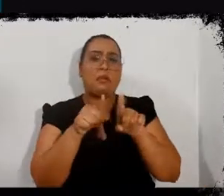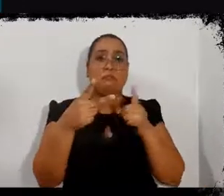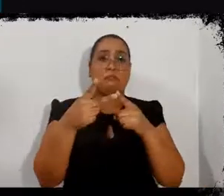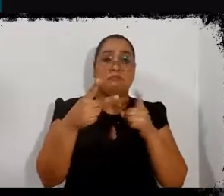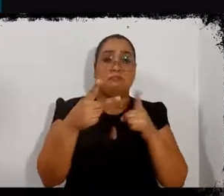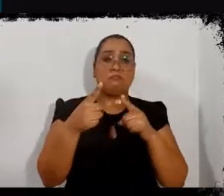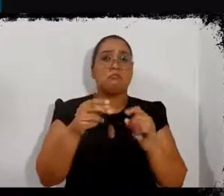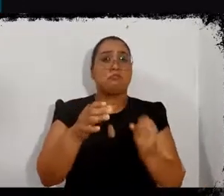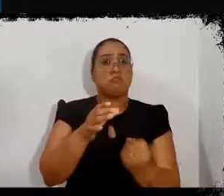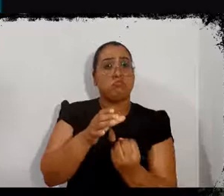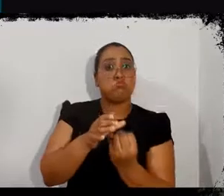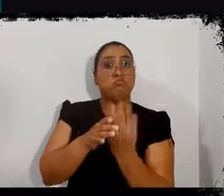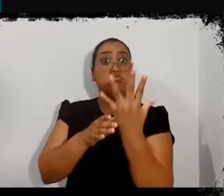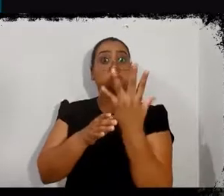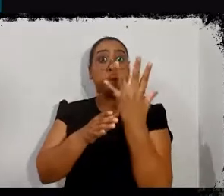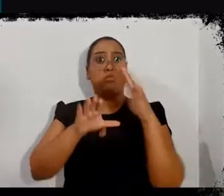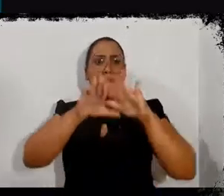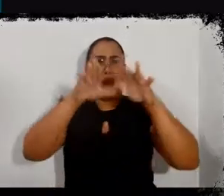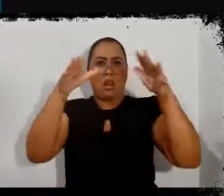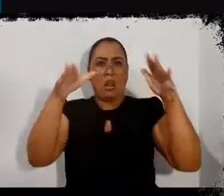de vulcões,